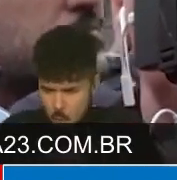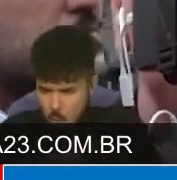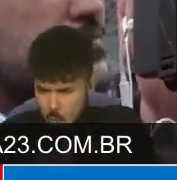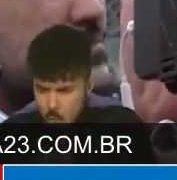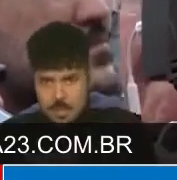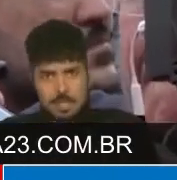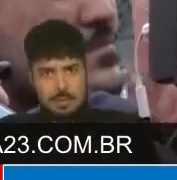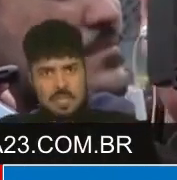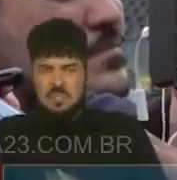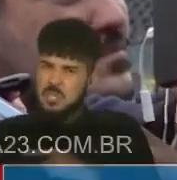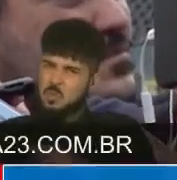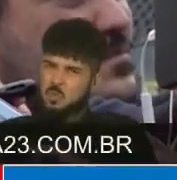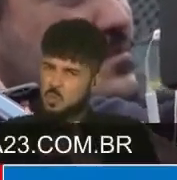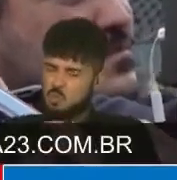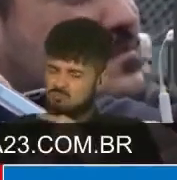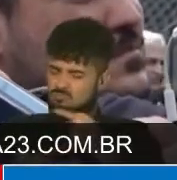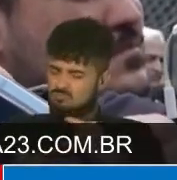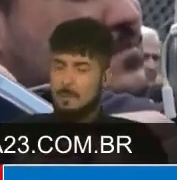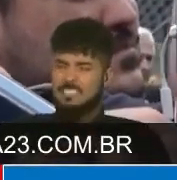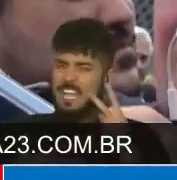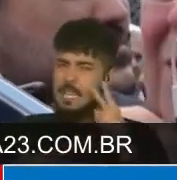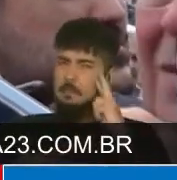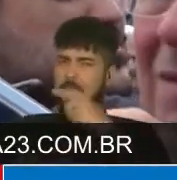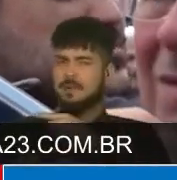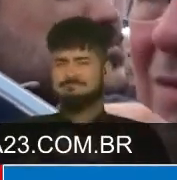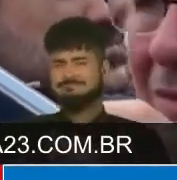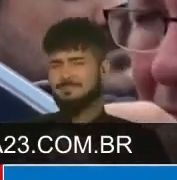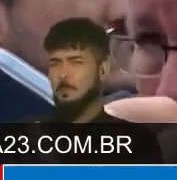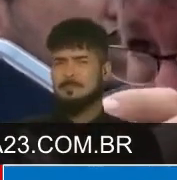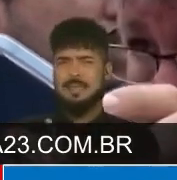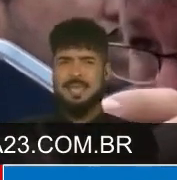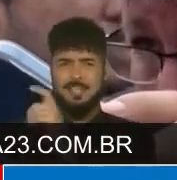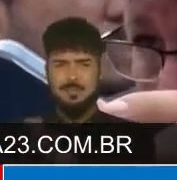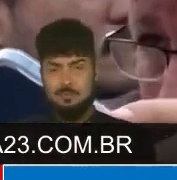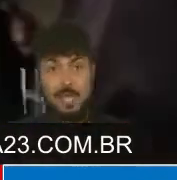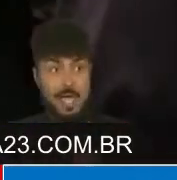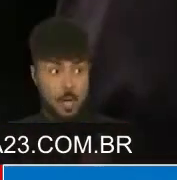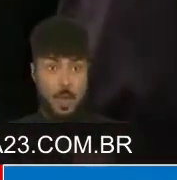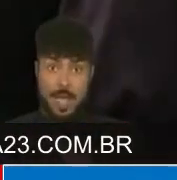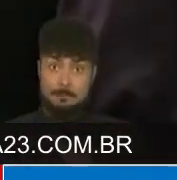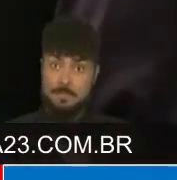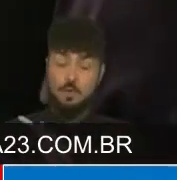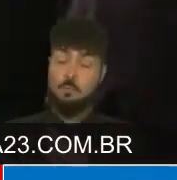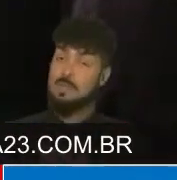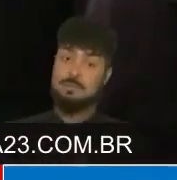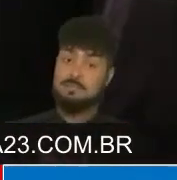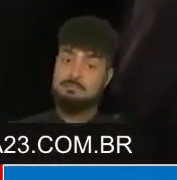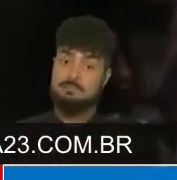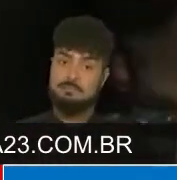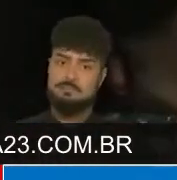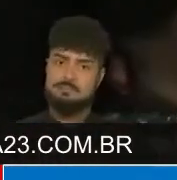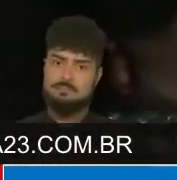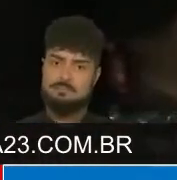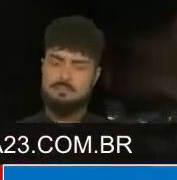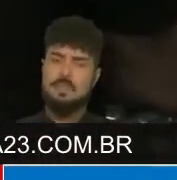Porque é um legado completo. E eu tive o prazer de tê-lo como um amigo. A gente esteve junto da família durante todo